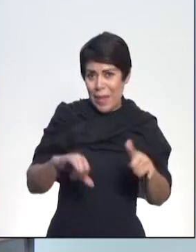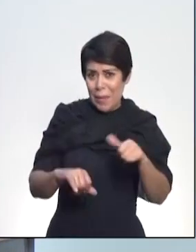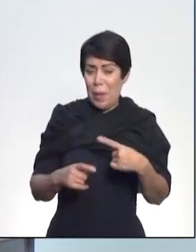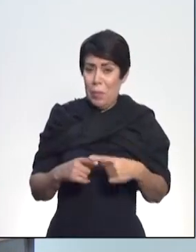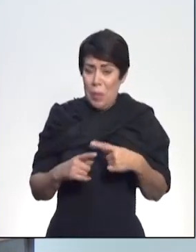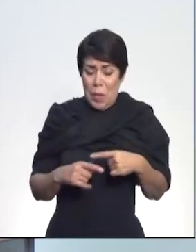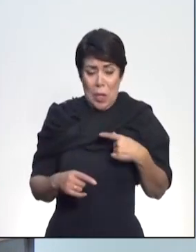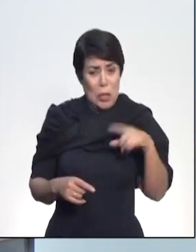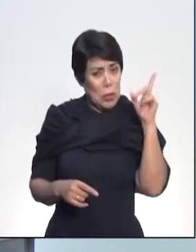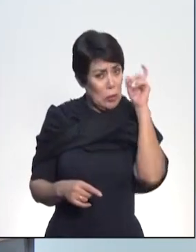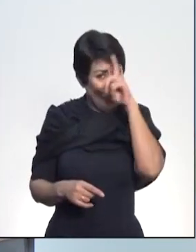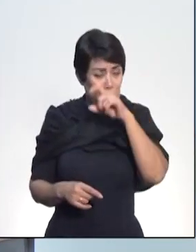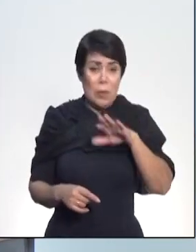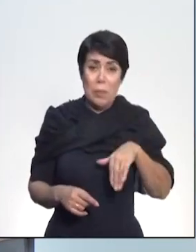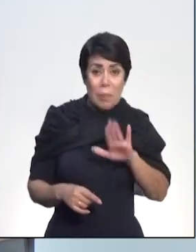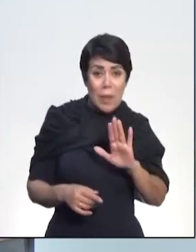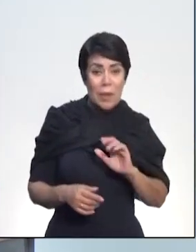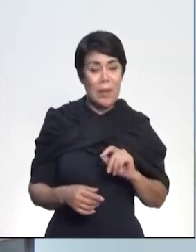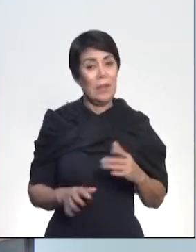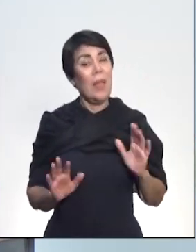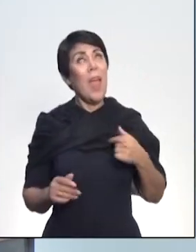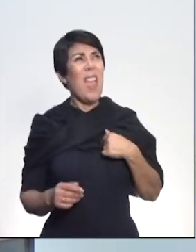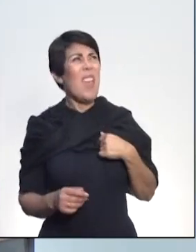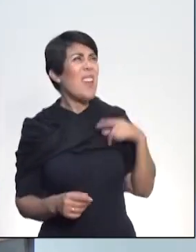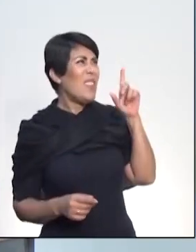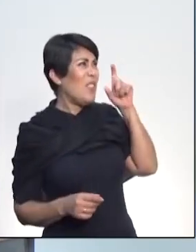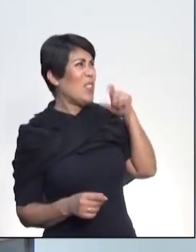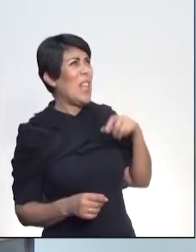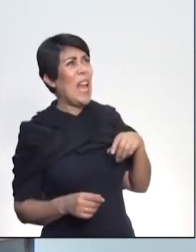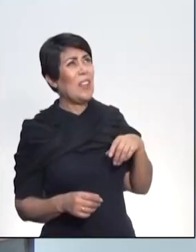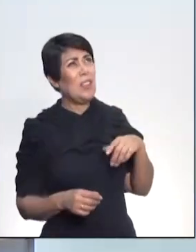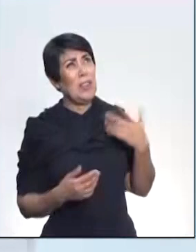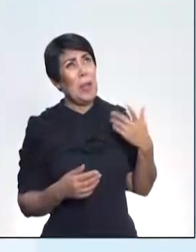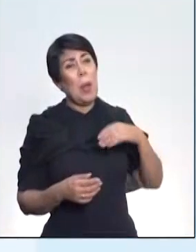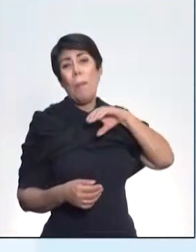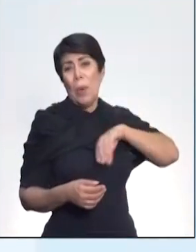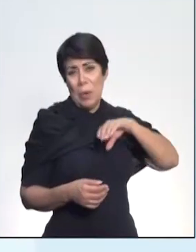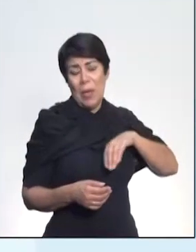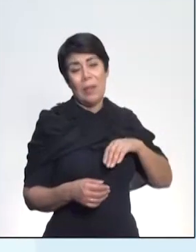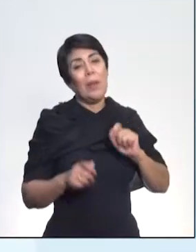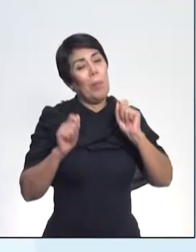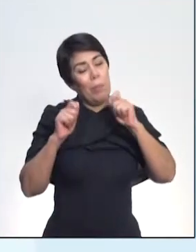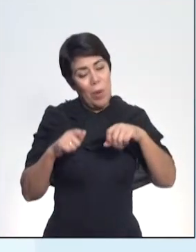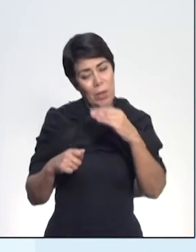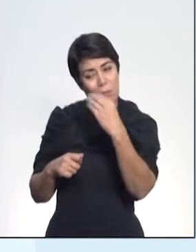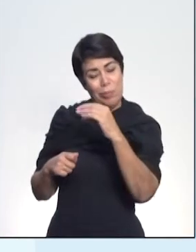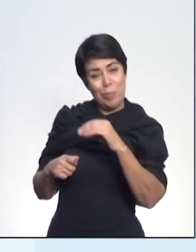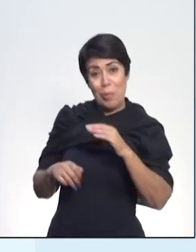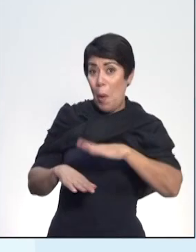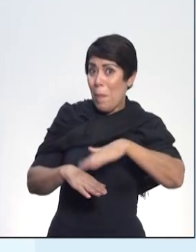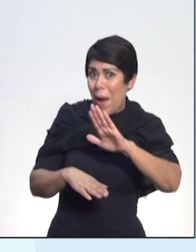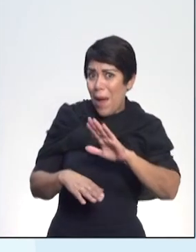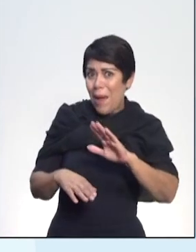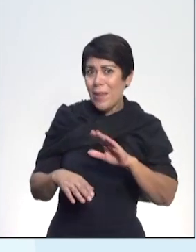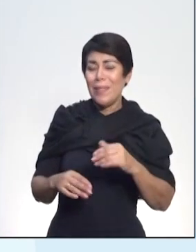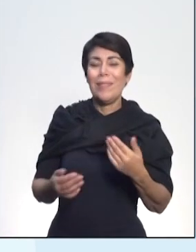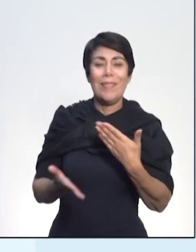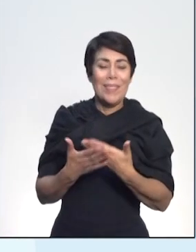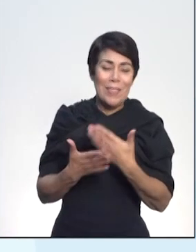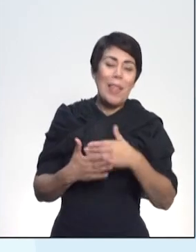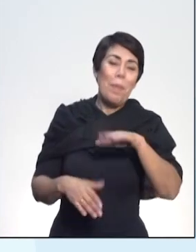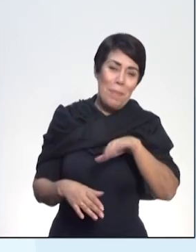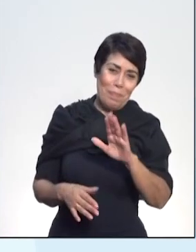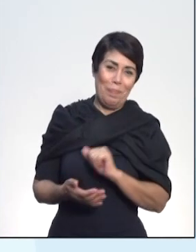nessas matérias. Ah, professor, eu tenho dificuldades com gramática. Então, você vai colocar uma matéria que você tem um pouquinho mais de